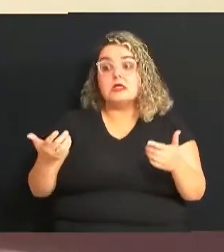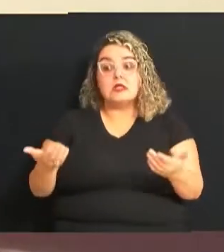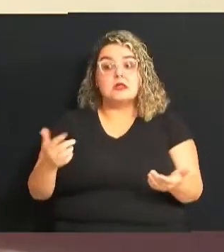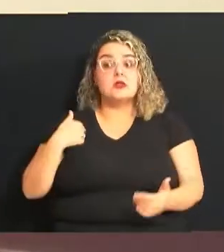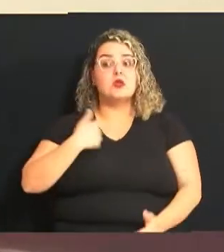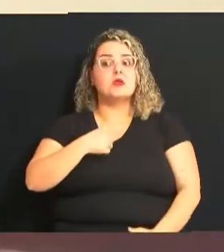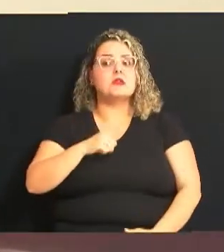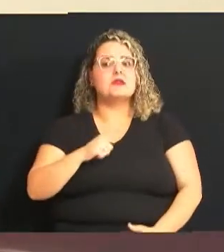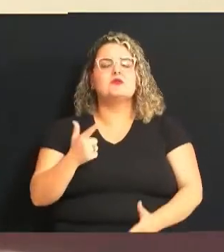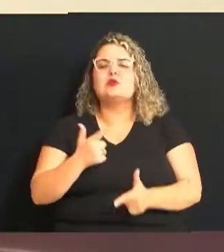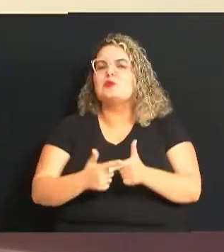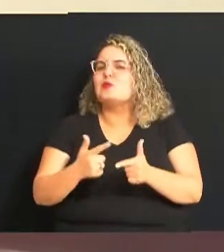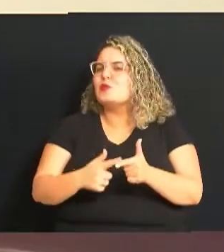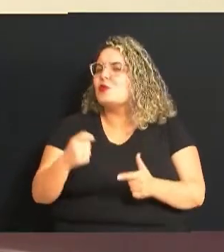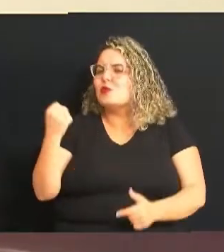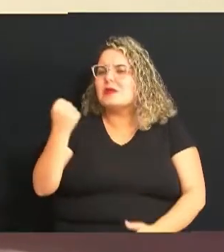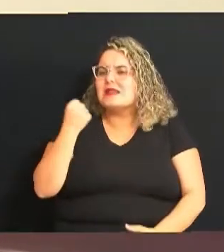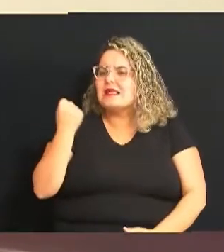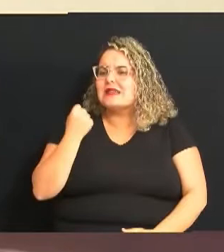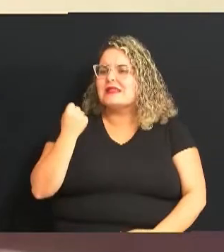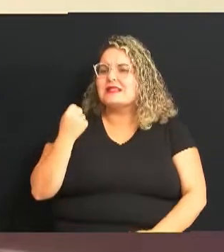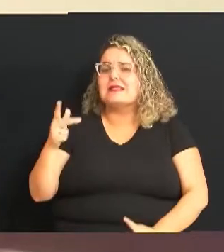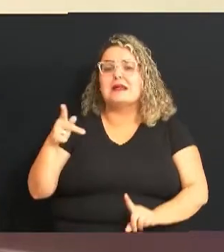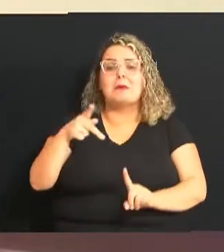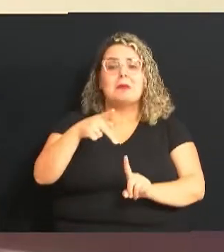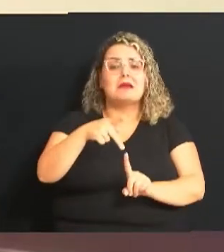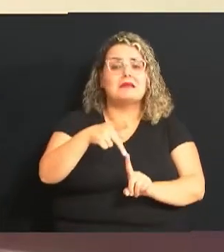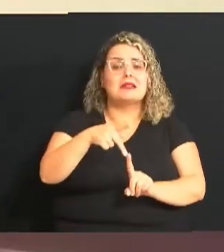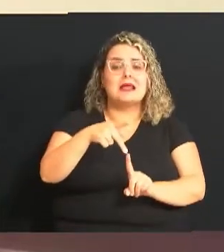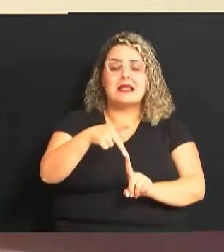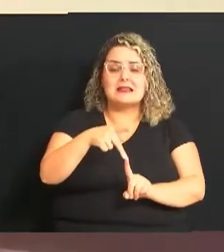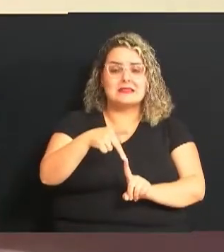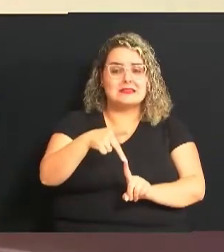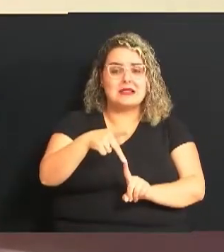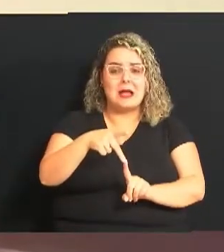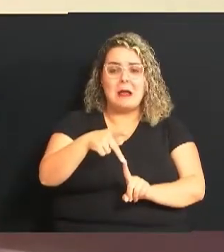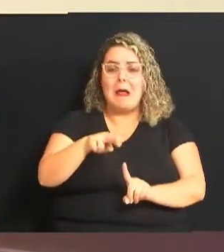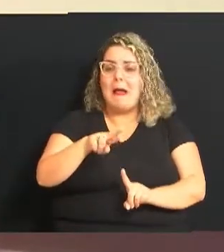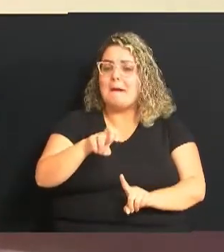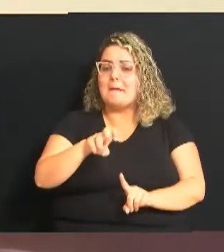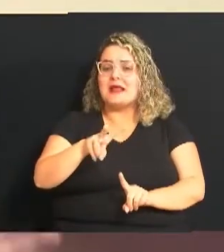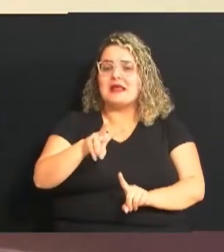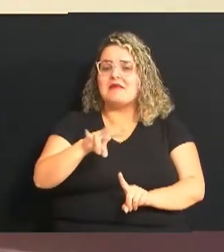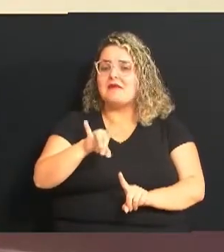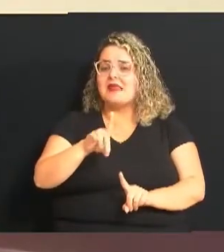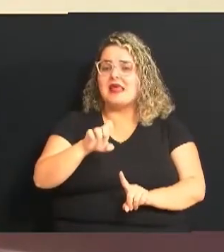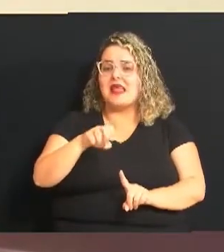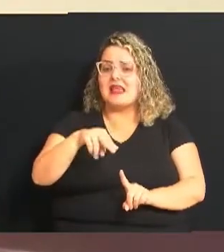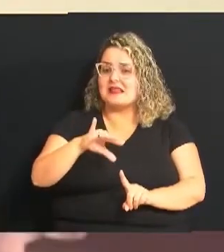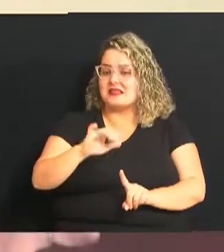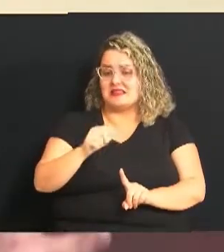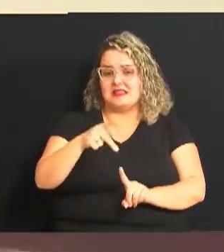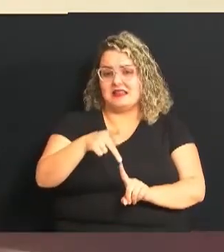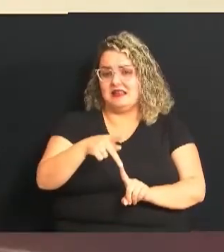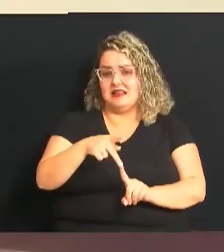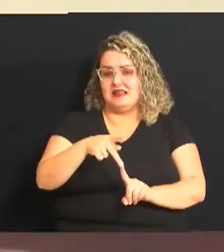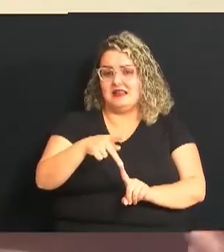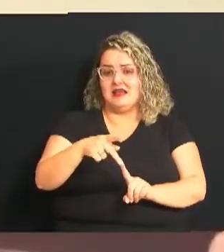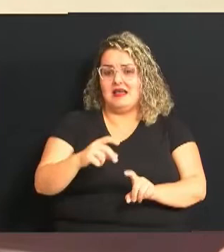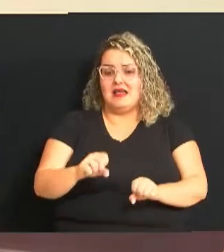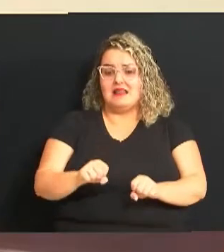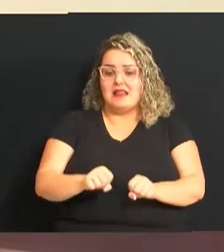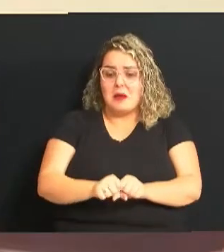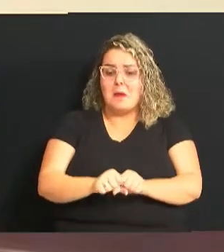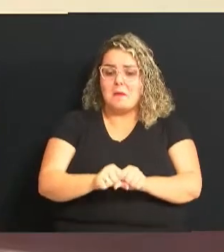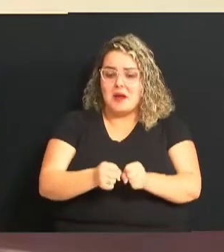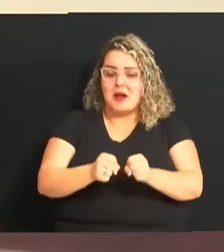temos um problema gravíssimo que é da Previdência Pública. A Previdência Pública está sendo desconstruída ao longo dos